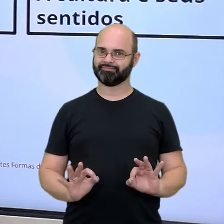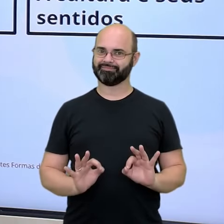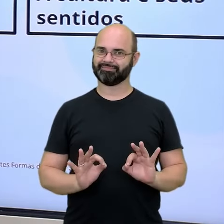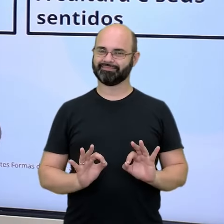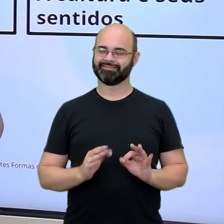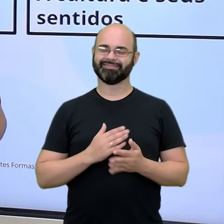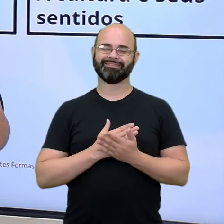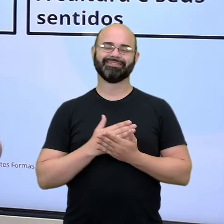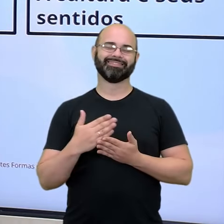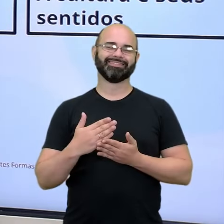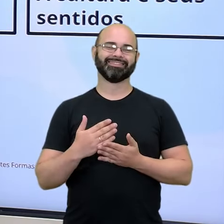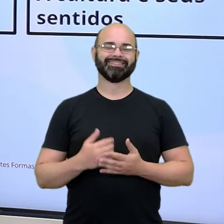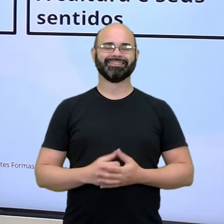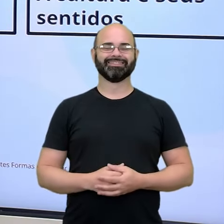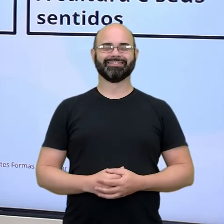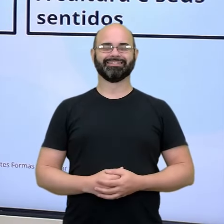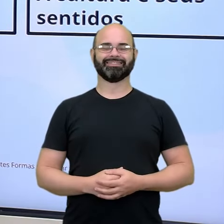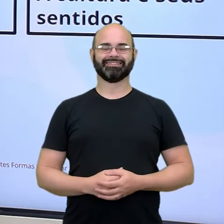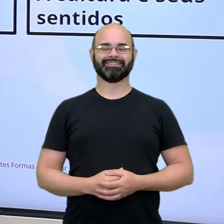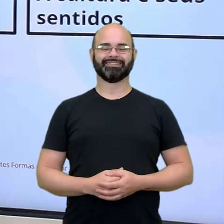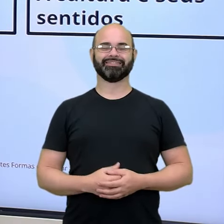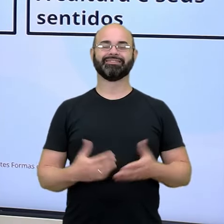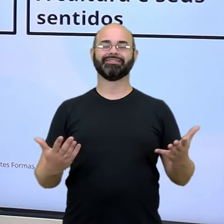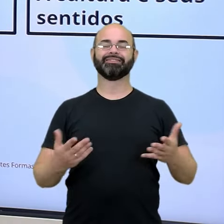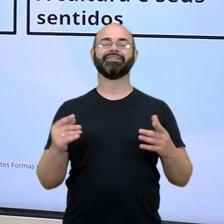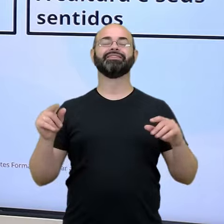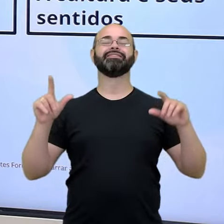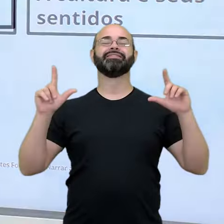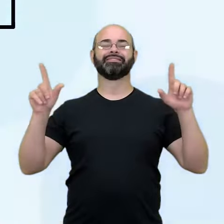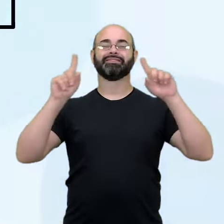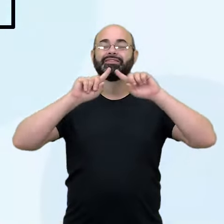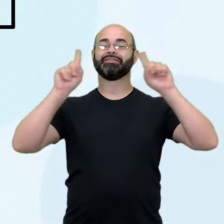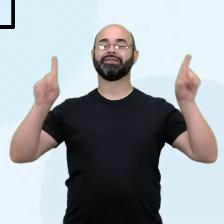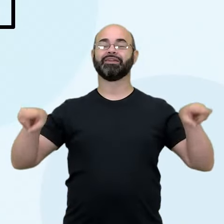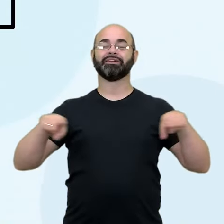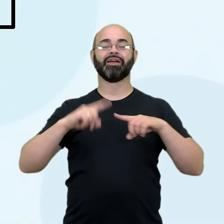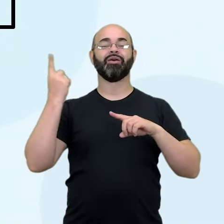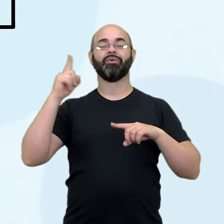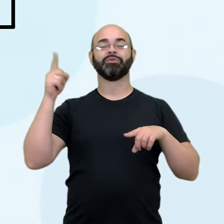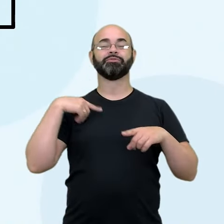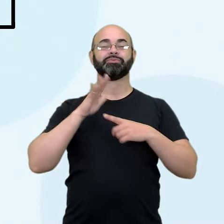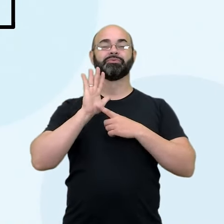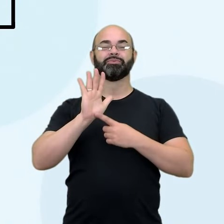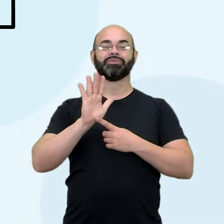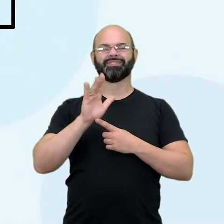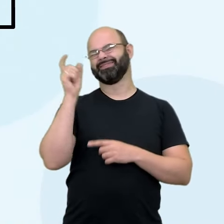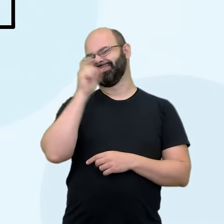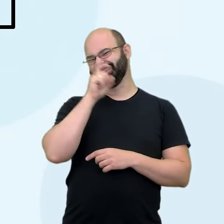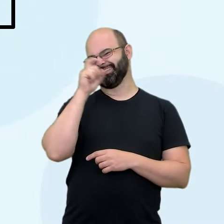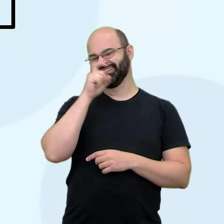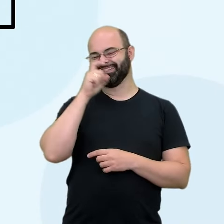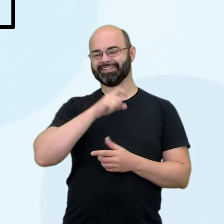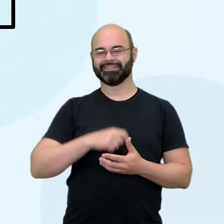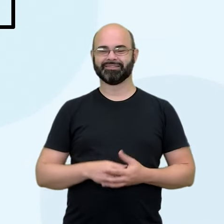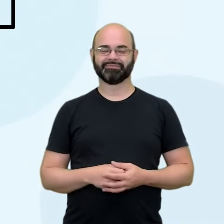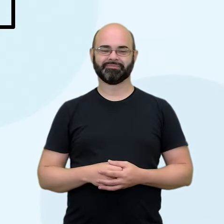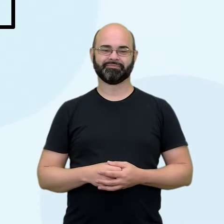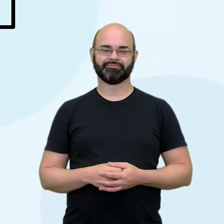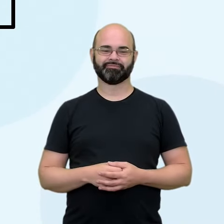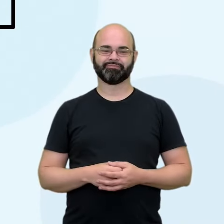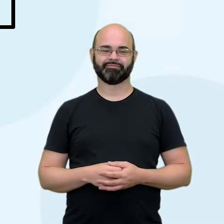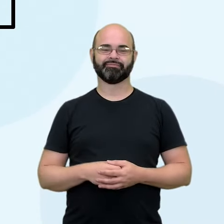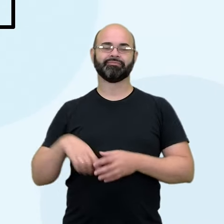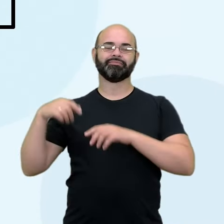Então, eu prometo que é a última vez que eu mostro esse quadro, mas estou mentindo, tá bom? De olho na integração. Tradições